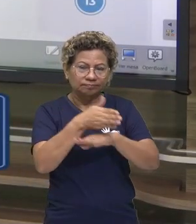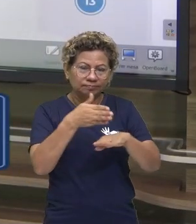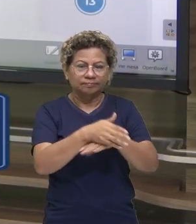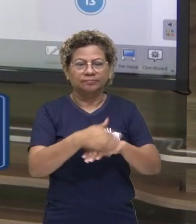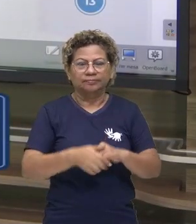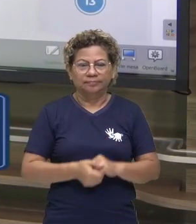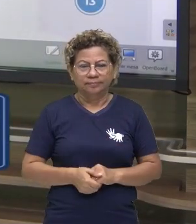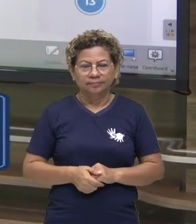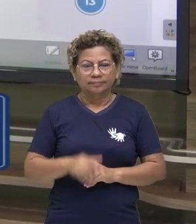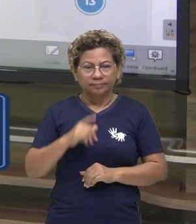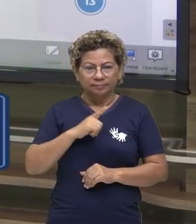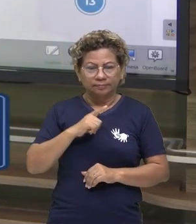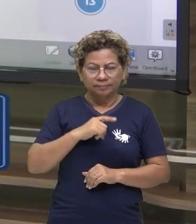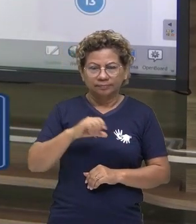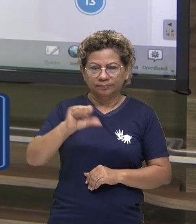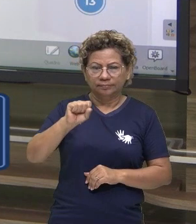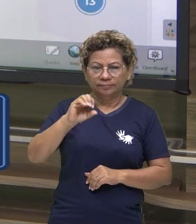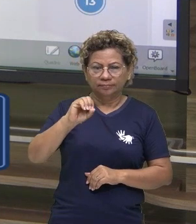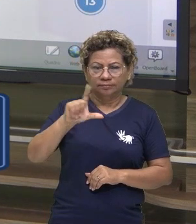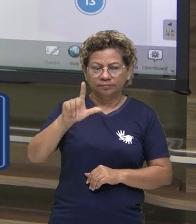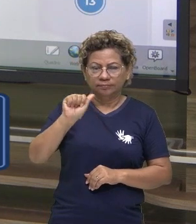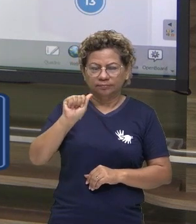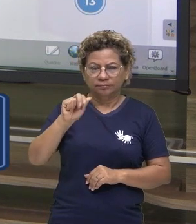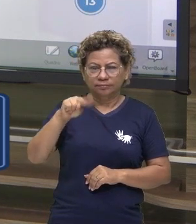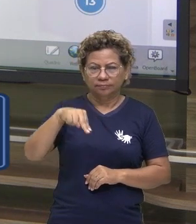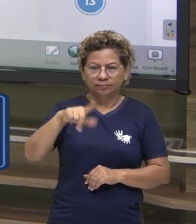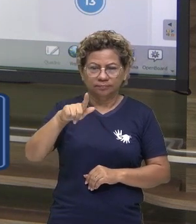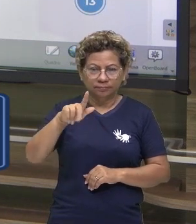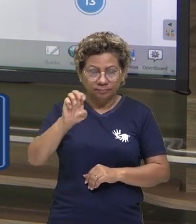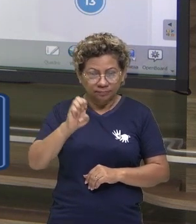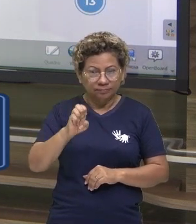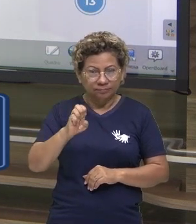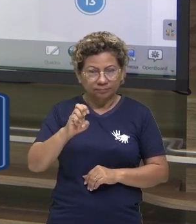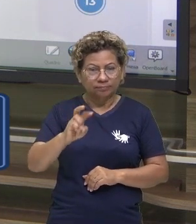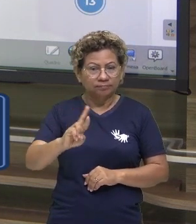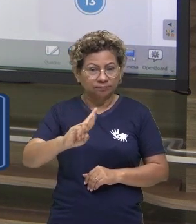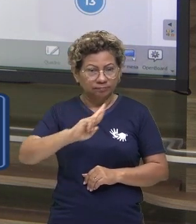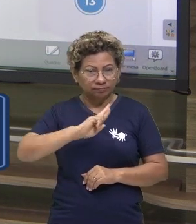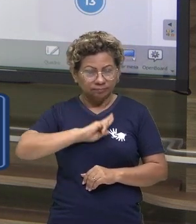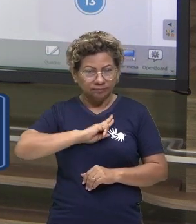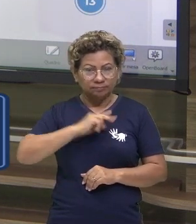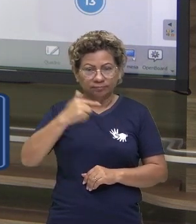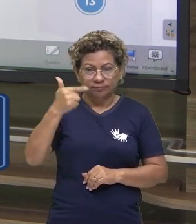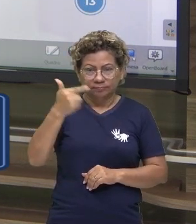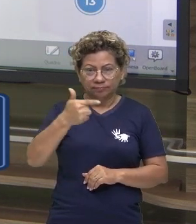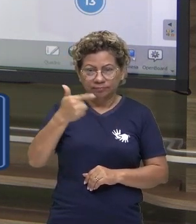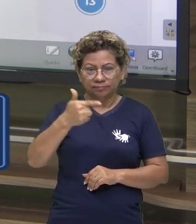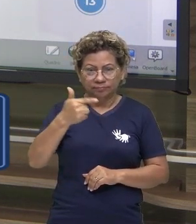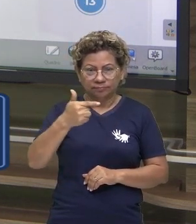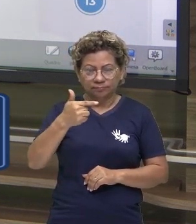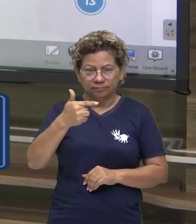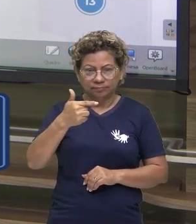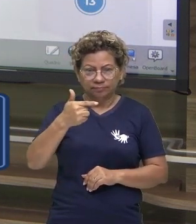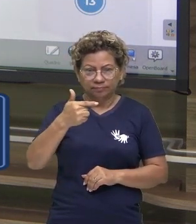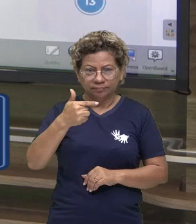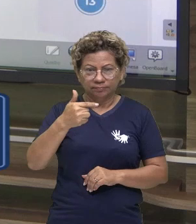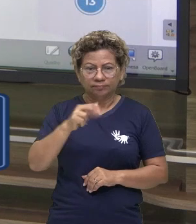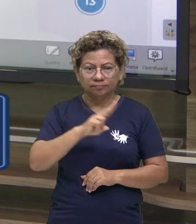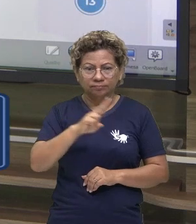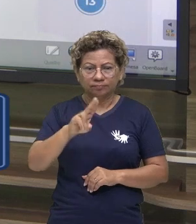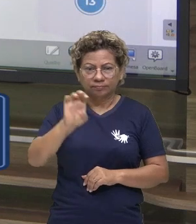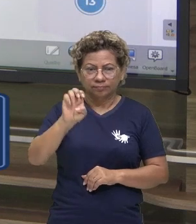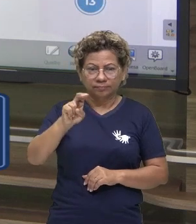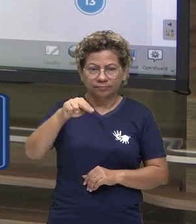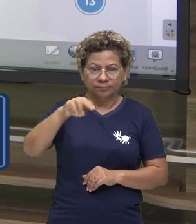a Solange, né? Disse que a questão 2, né, se chama eneágono, né? É a